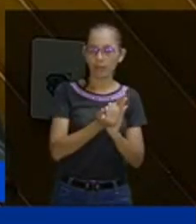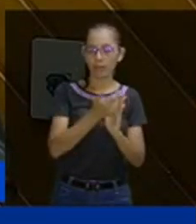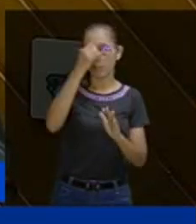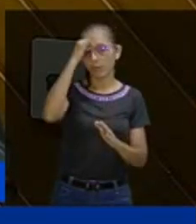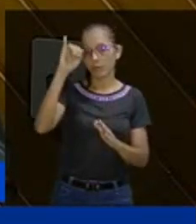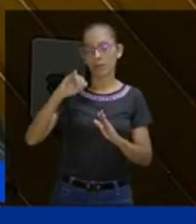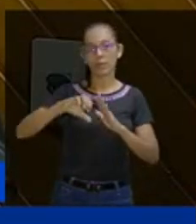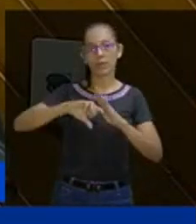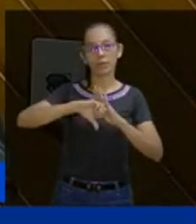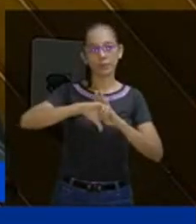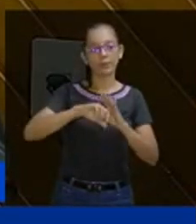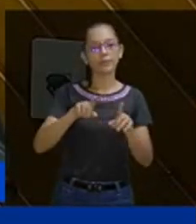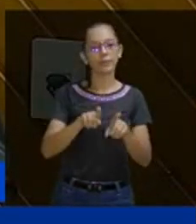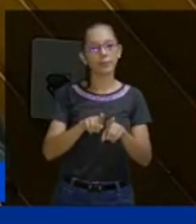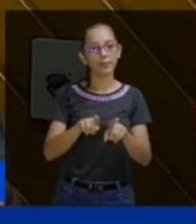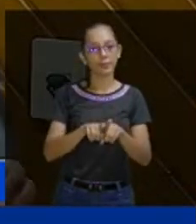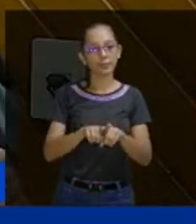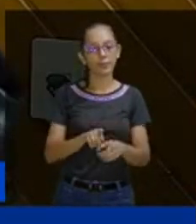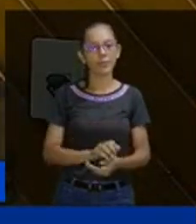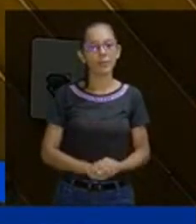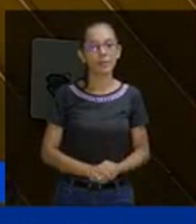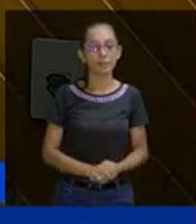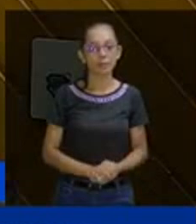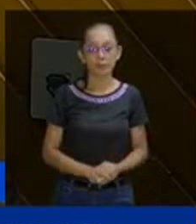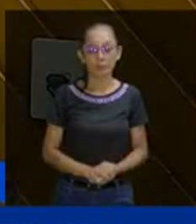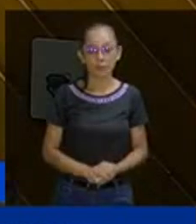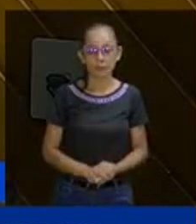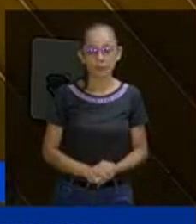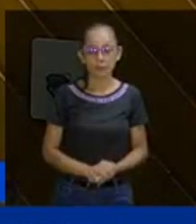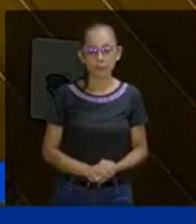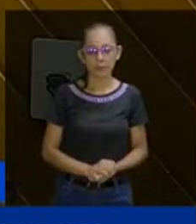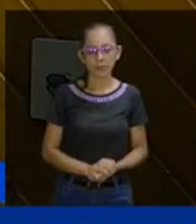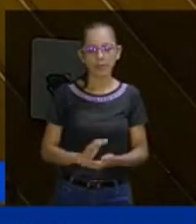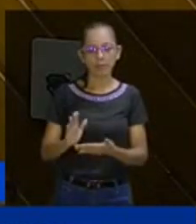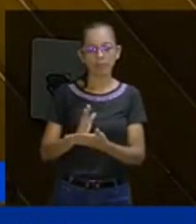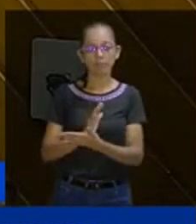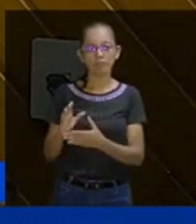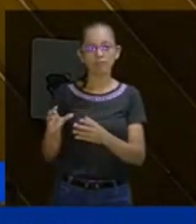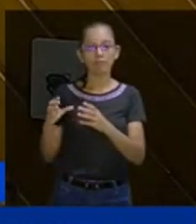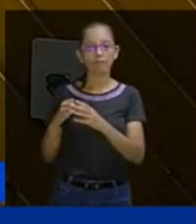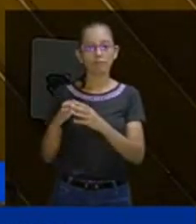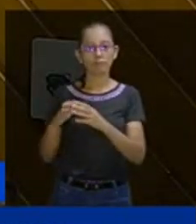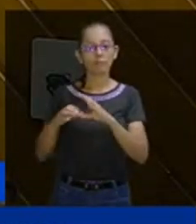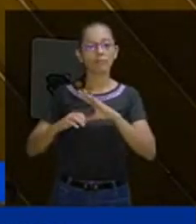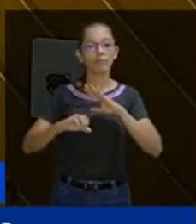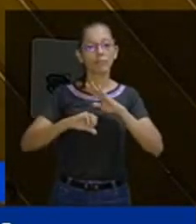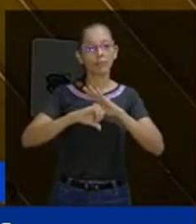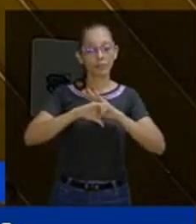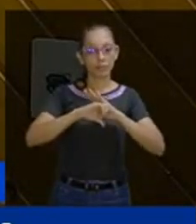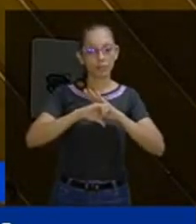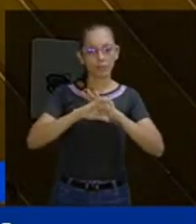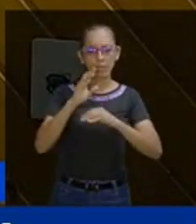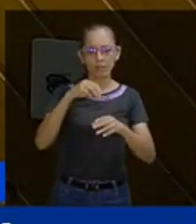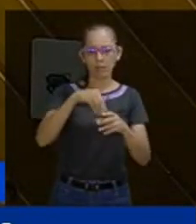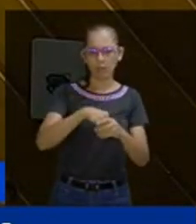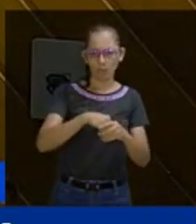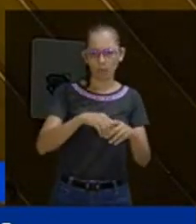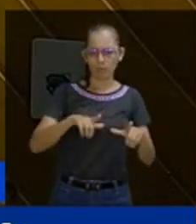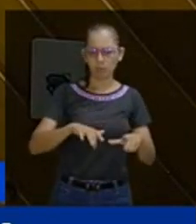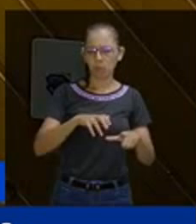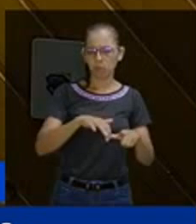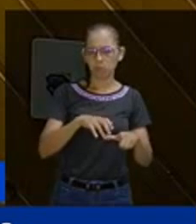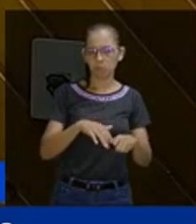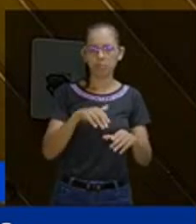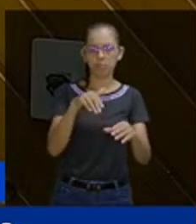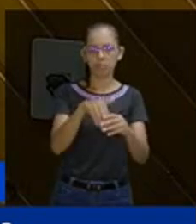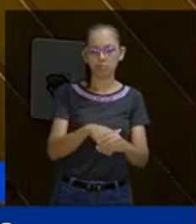do crime organizado nas eleições. Permitir que organizações criminosas se infiltrem no processo eleitoral constitui um